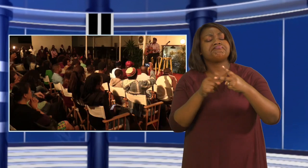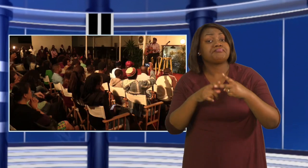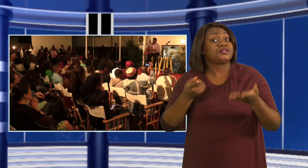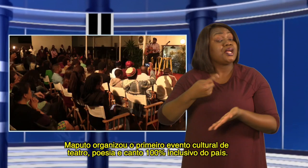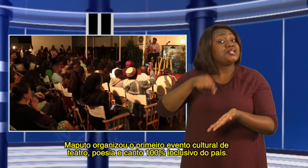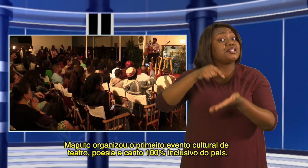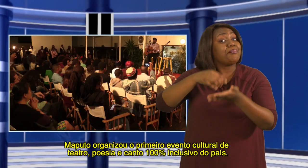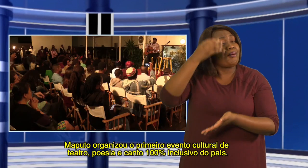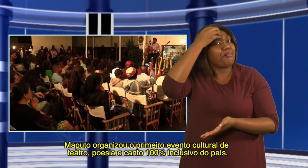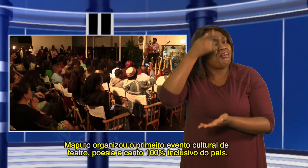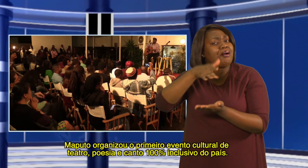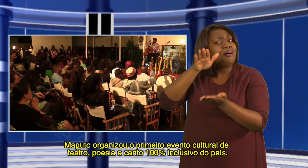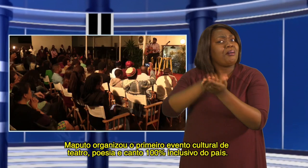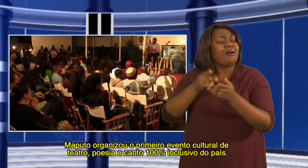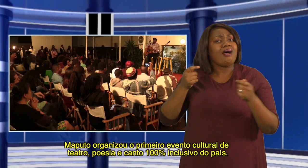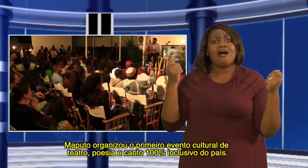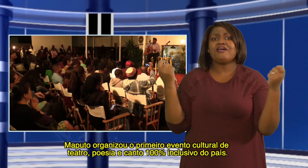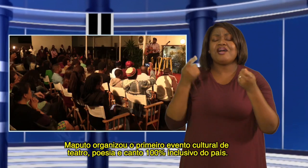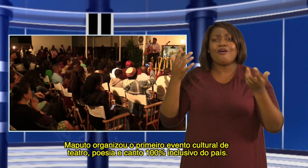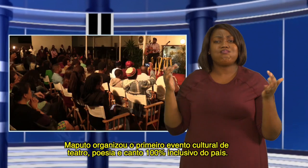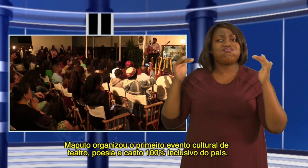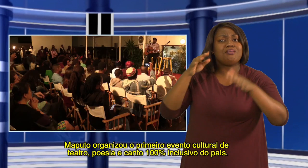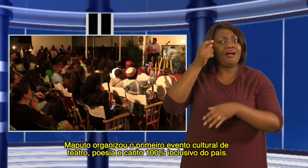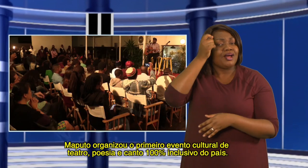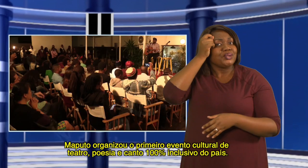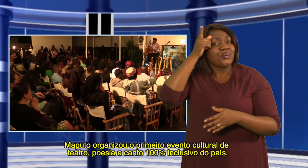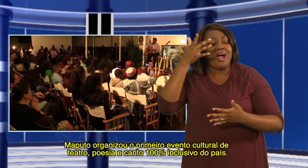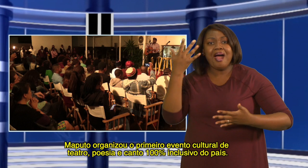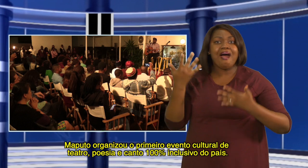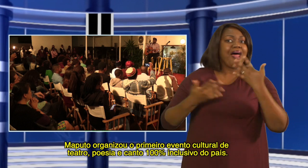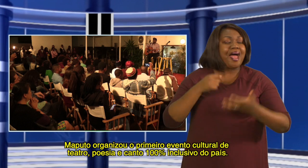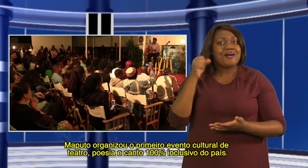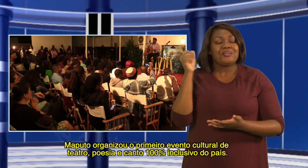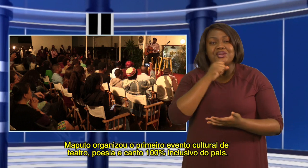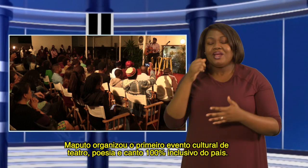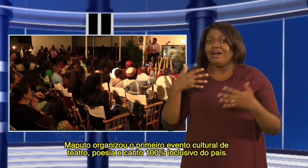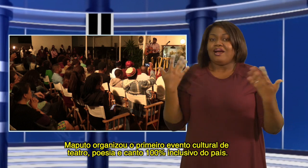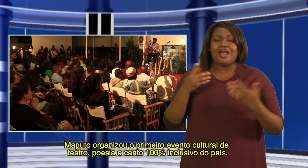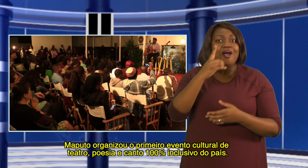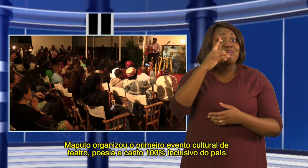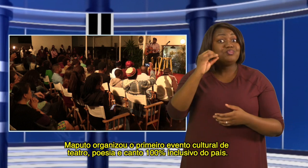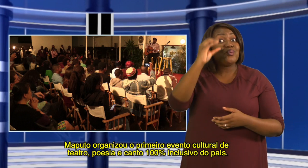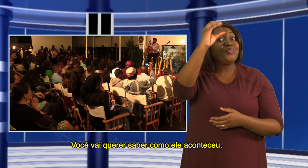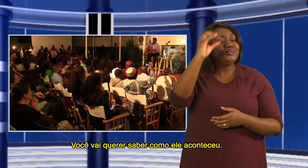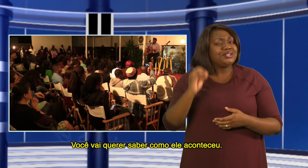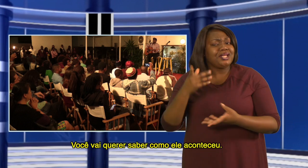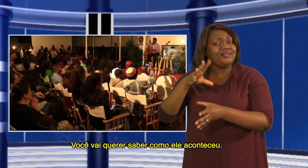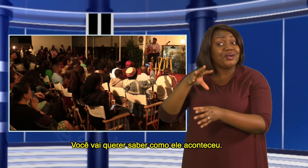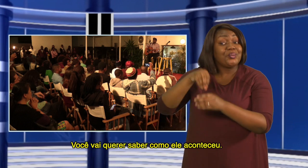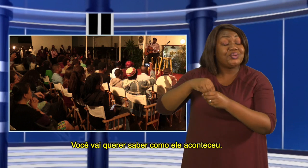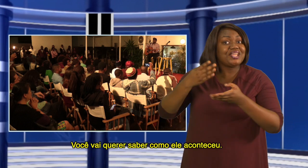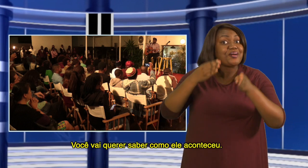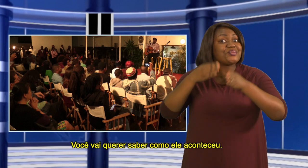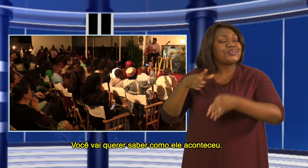Maputo organizou o primeiro evento cultural de teatro, poesia e canto 100% inclusivo do país. Você